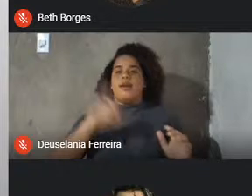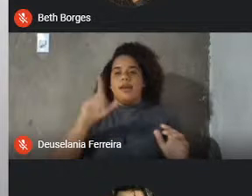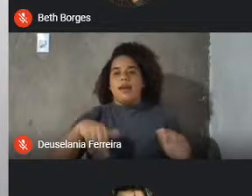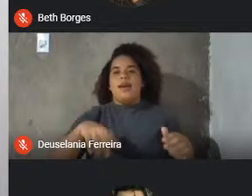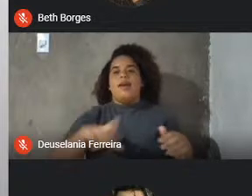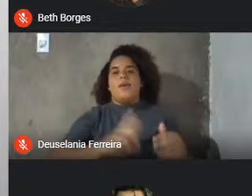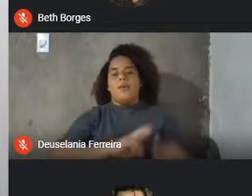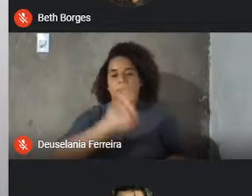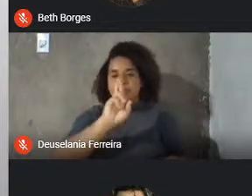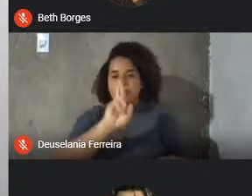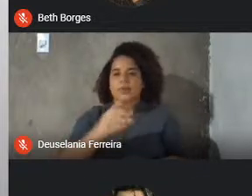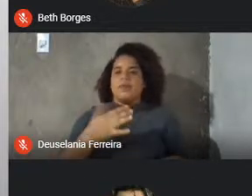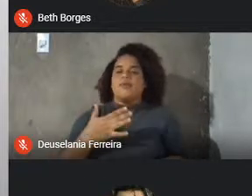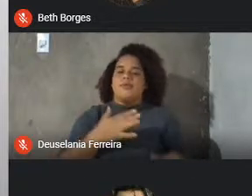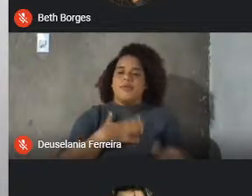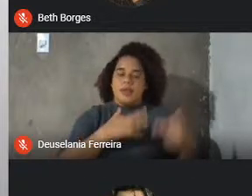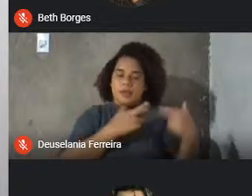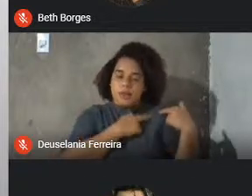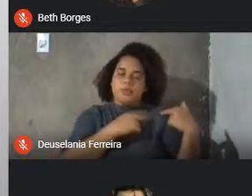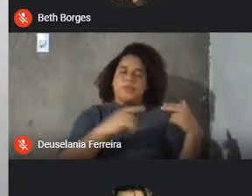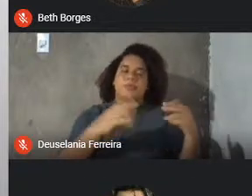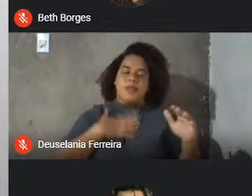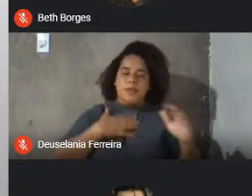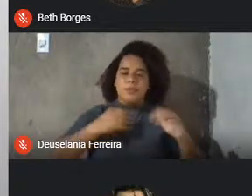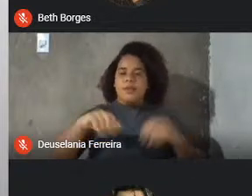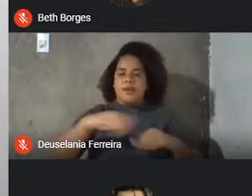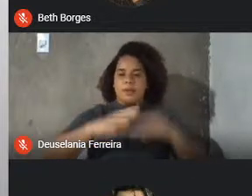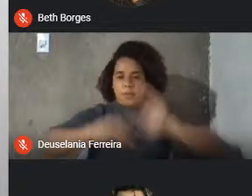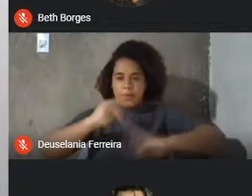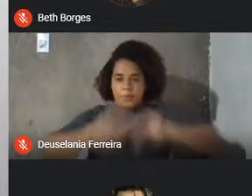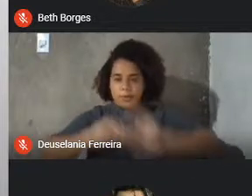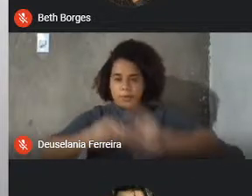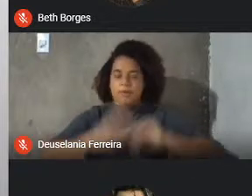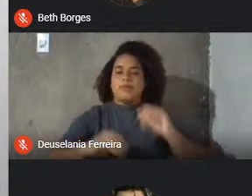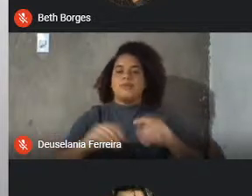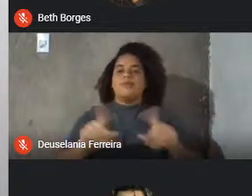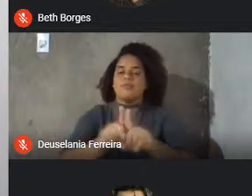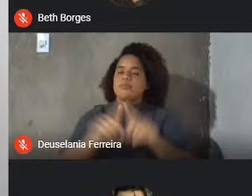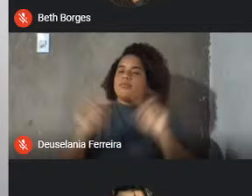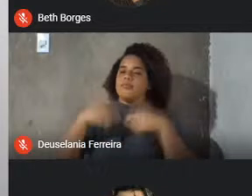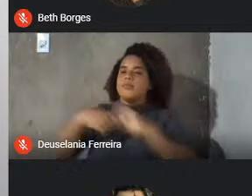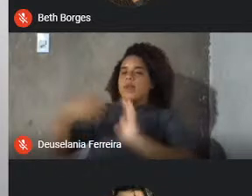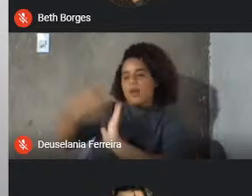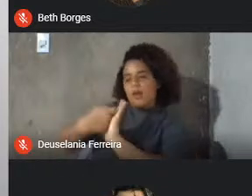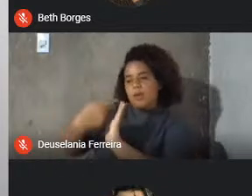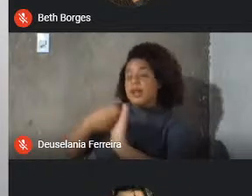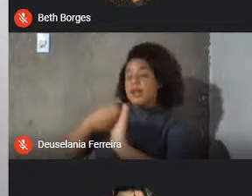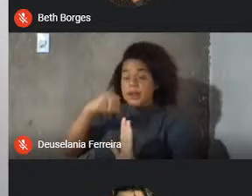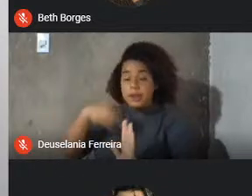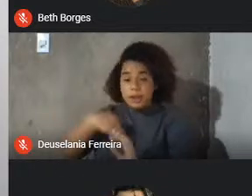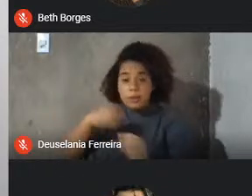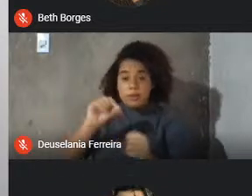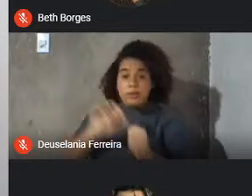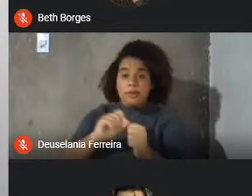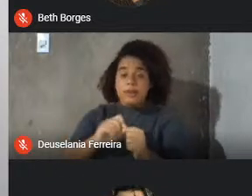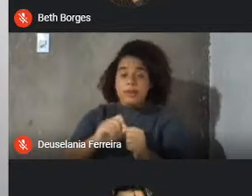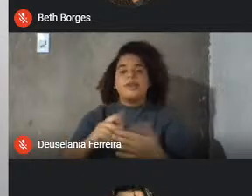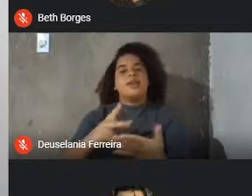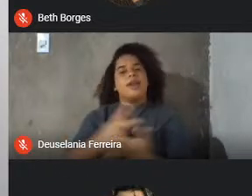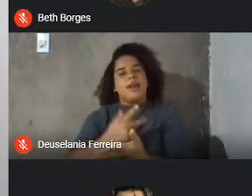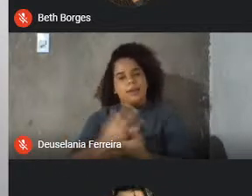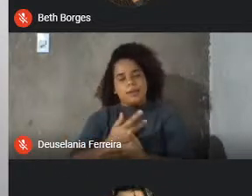Tanto para mim poder utilizar, como ela é regulamentada, como também para me cobrar se eu estiver fazendo alguma atitude